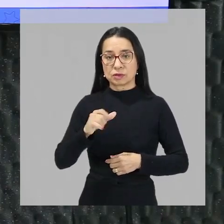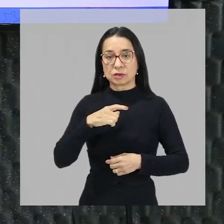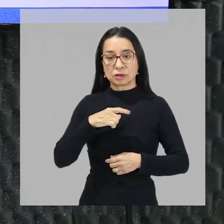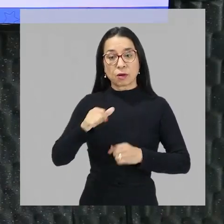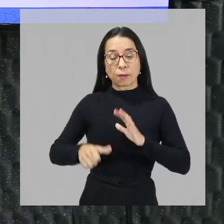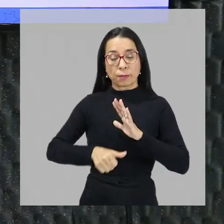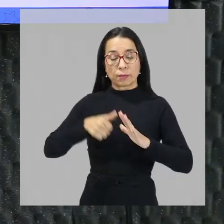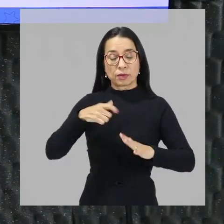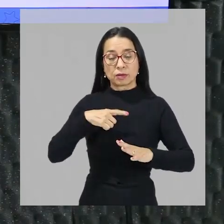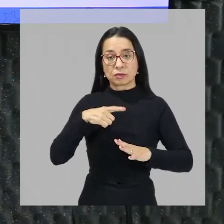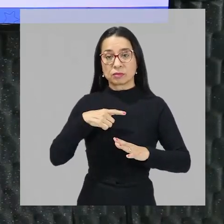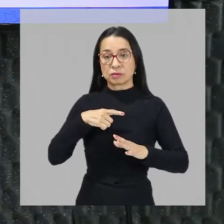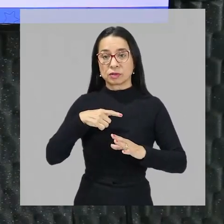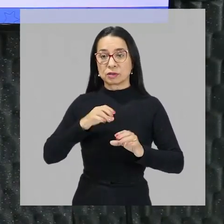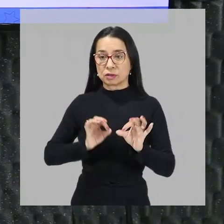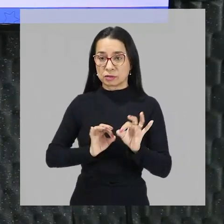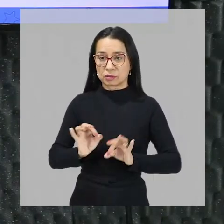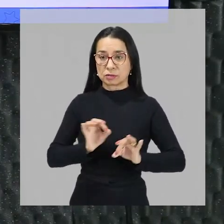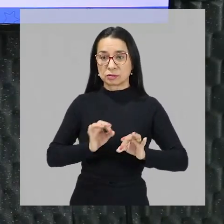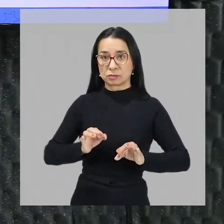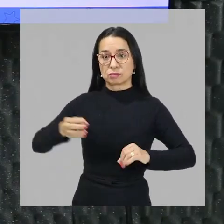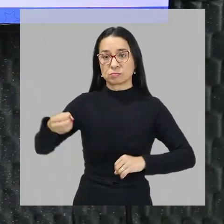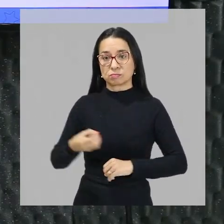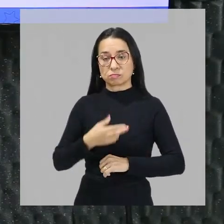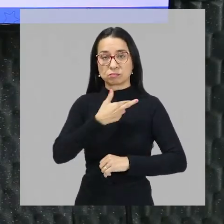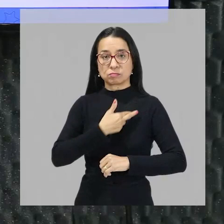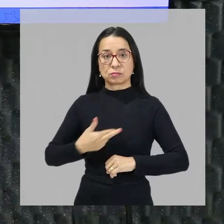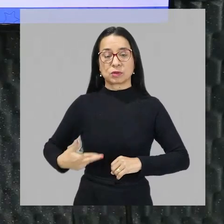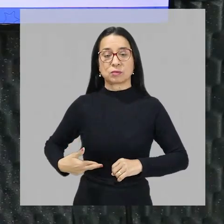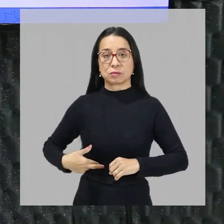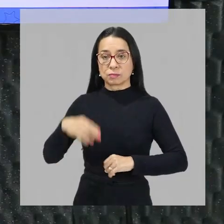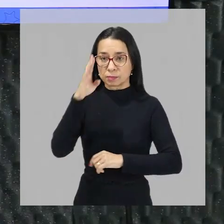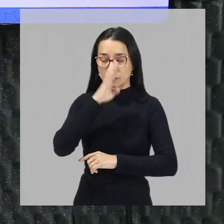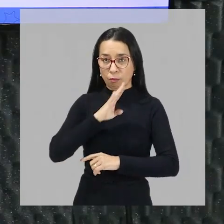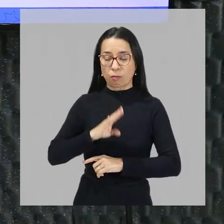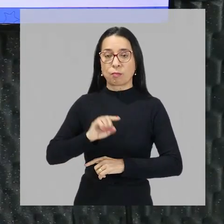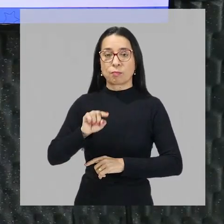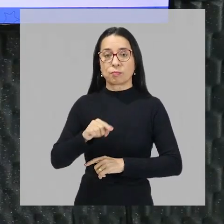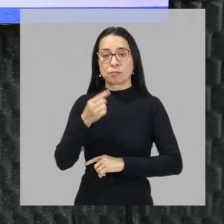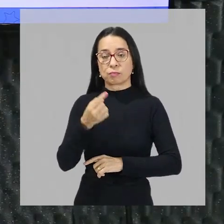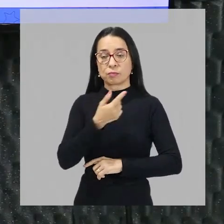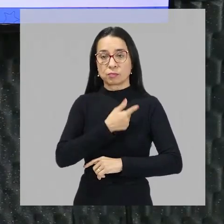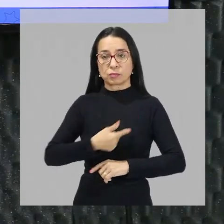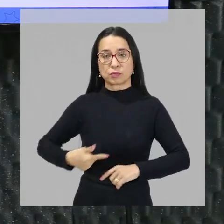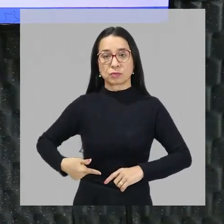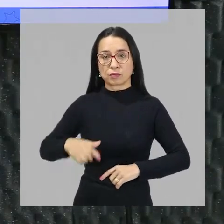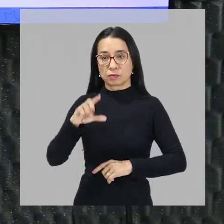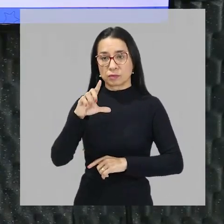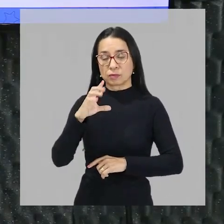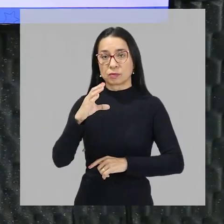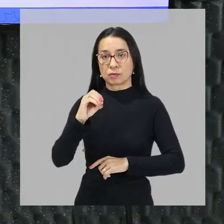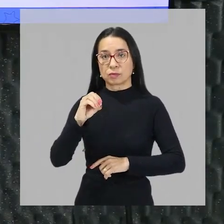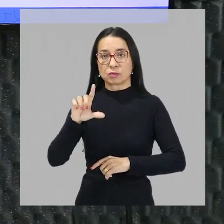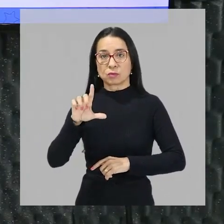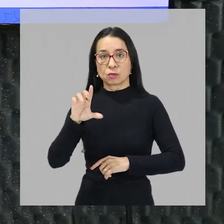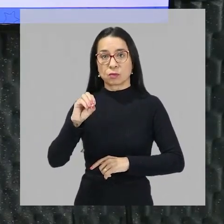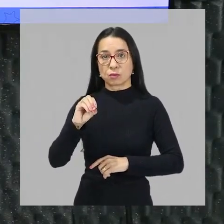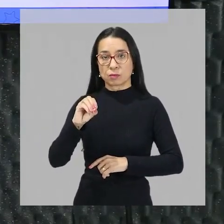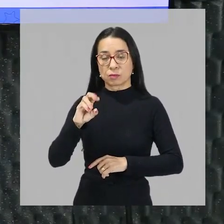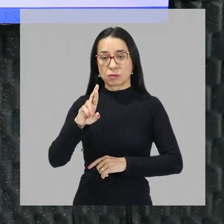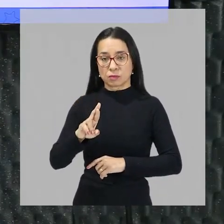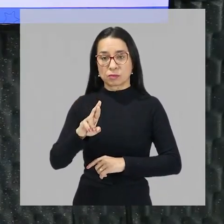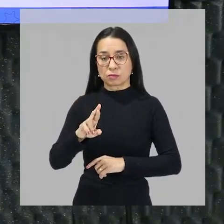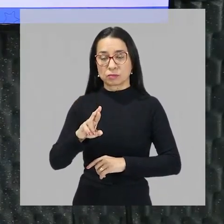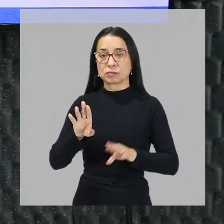nesse pacote da nova República Brasileira. Após Sarney, o governo Collor, o governo Itamar. Nós